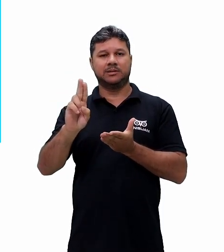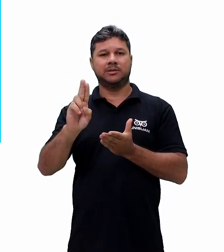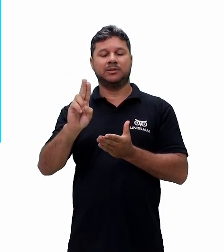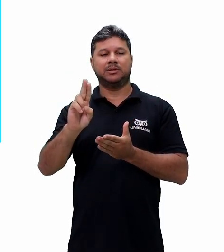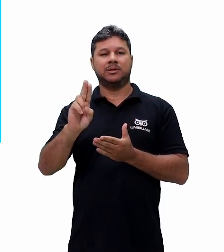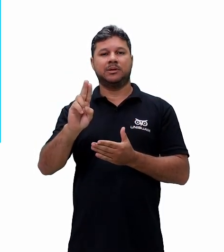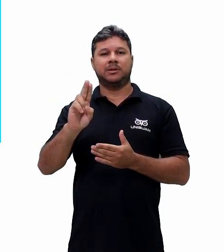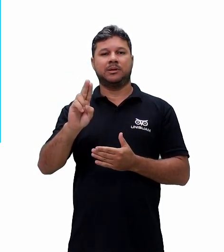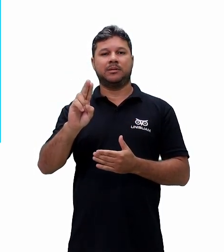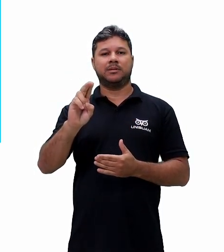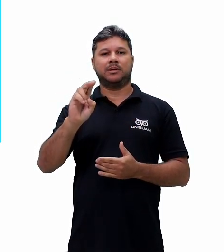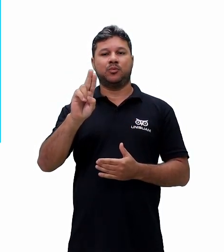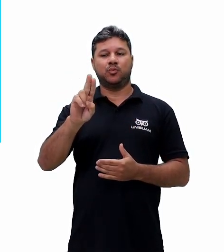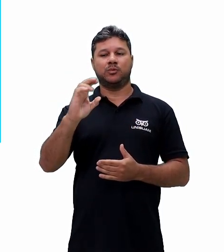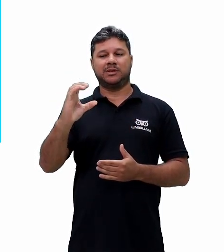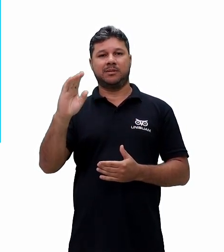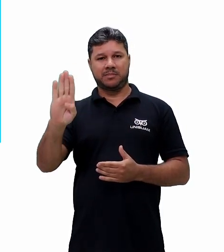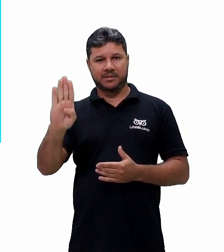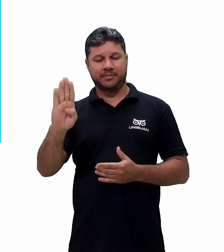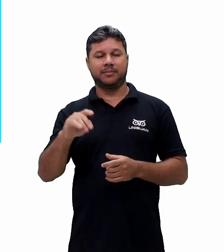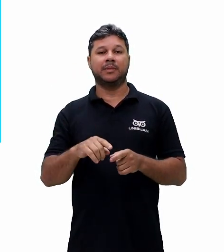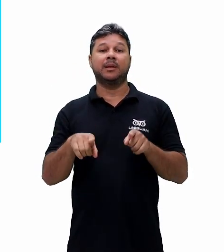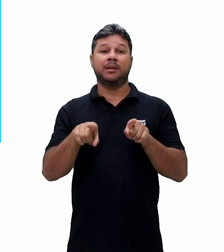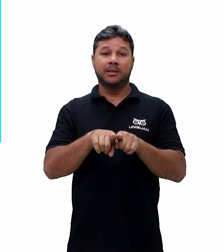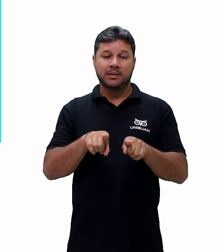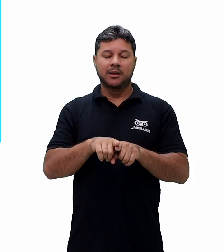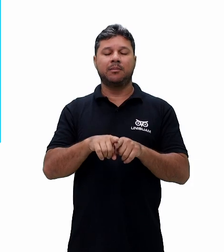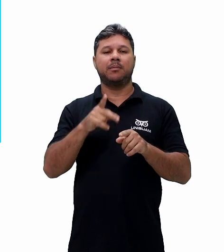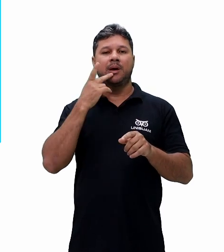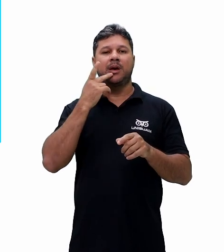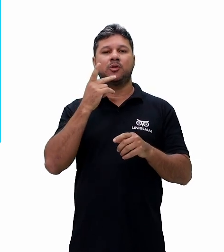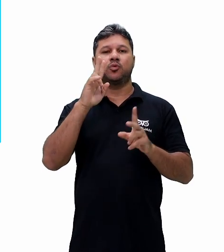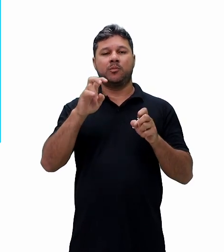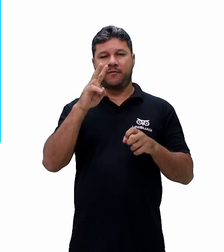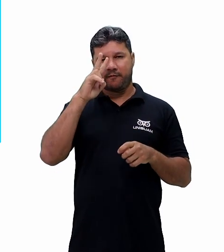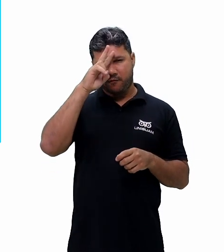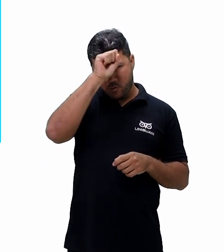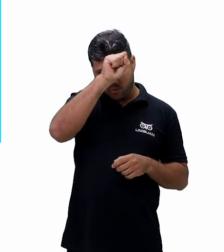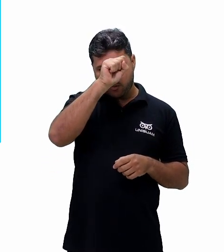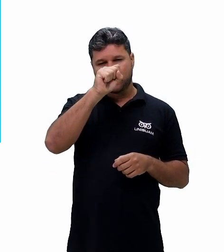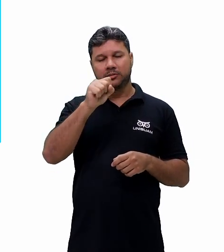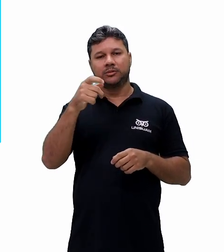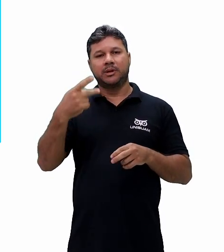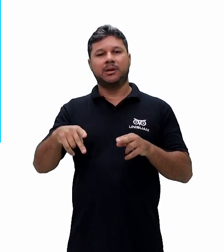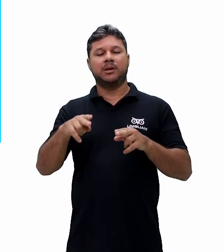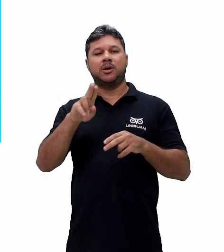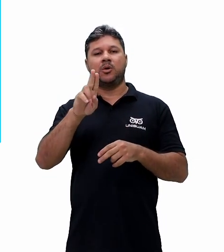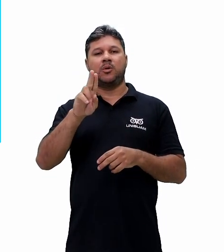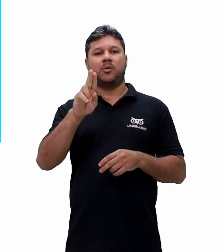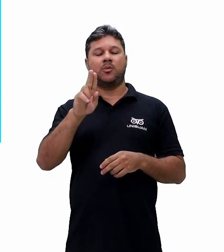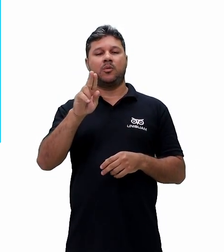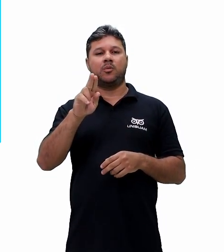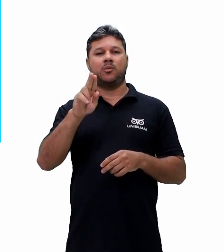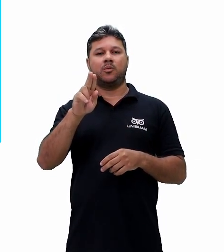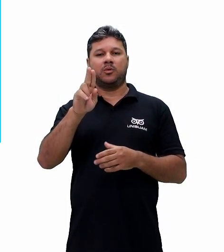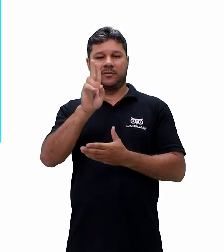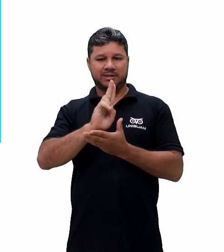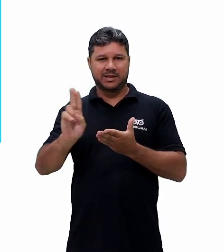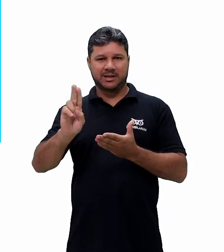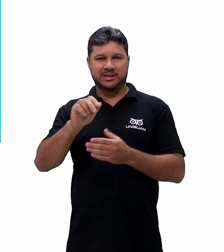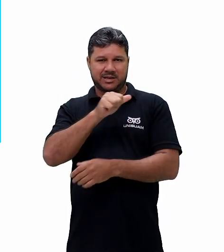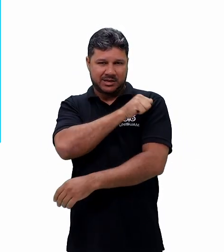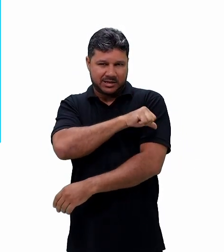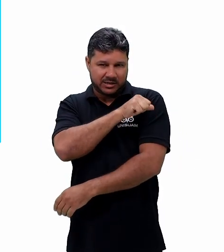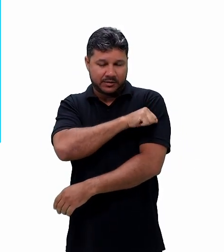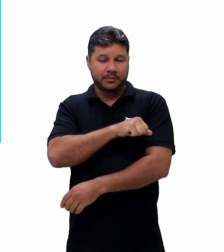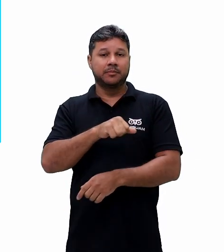Sou pós-graduado em treinamento de força pela Universidade Federal do Rio de Janeiro e sou pós-graduando em treinamento